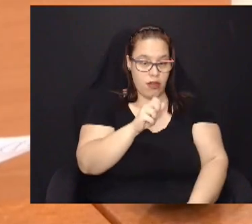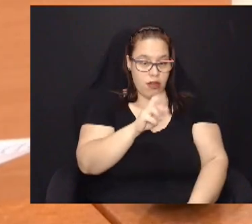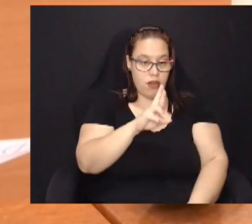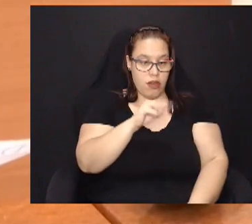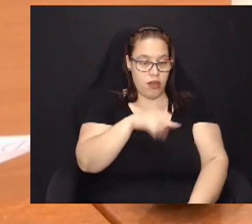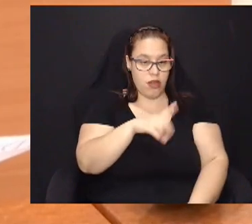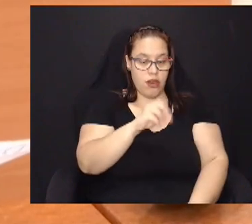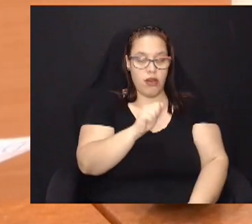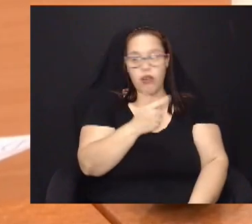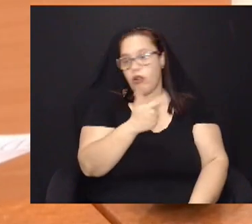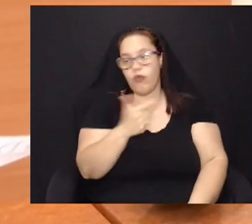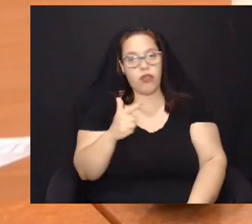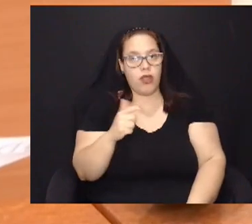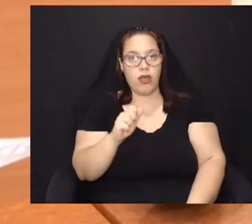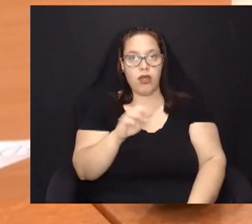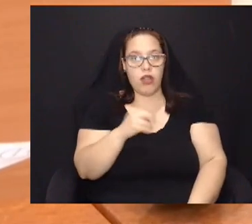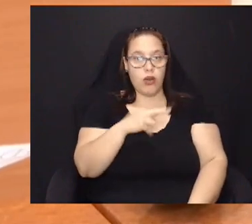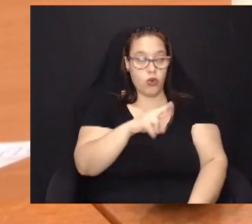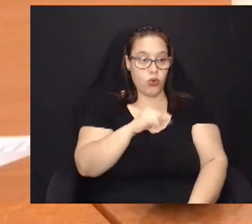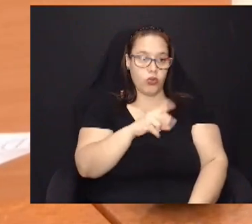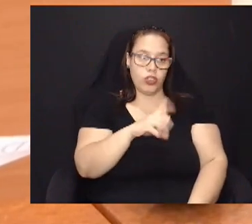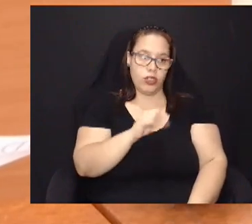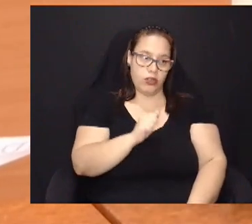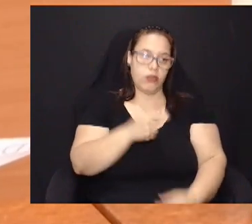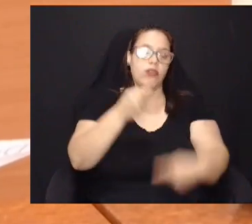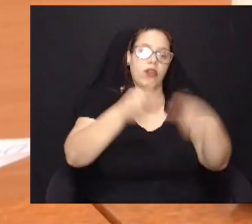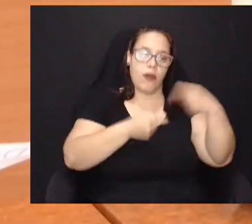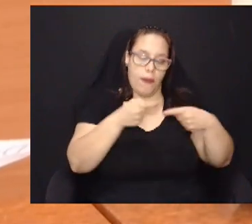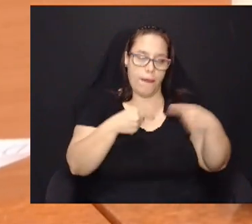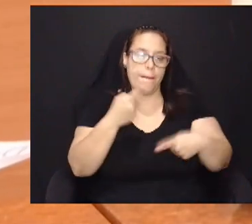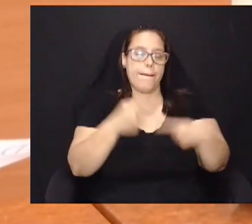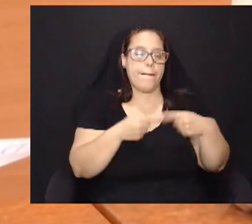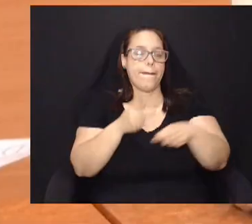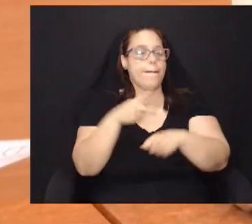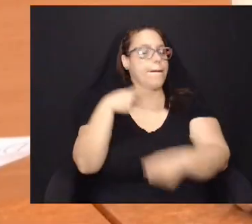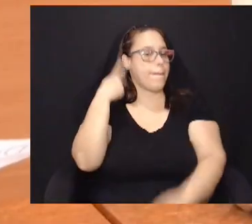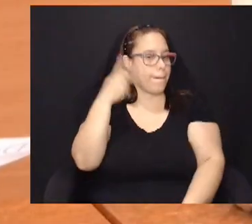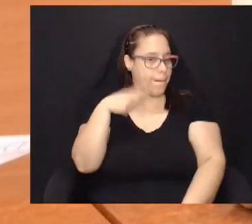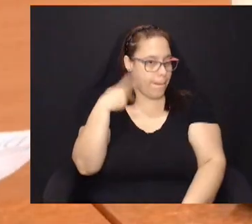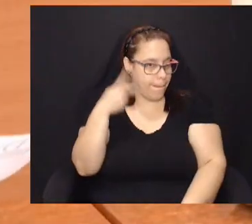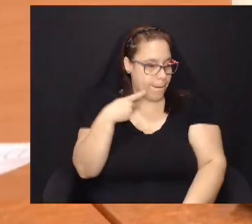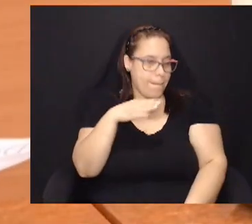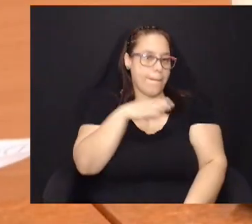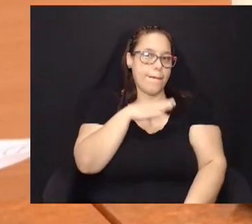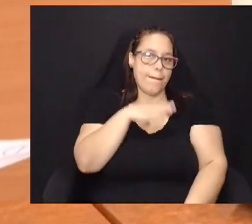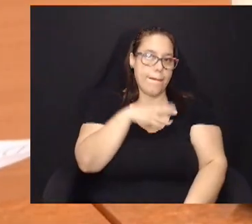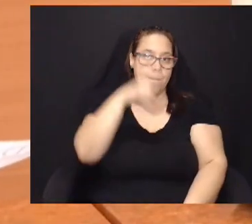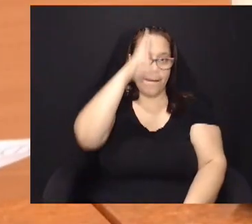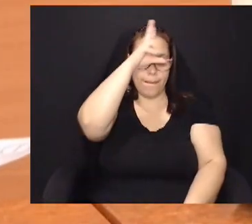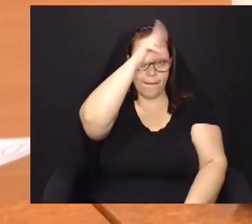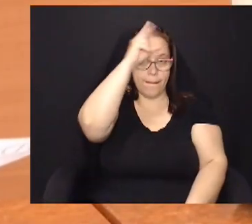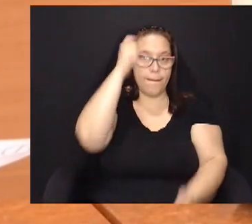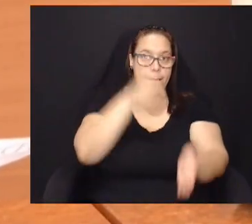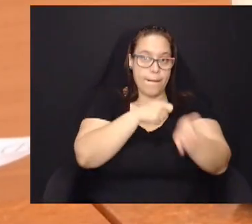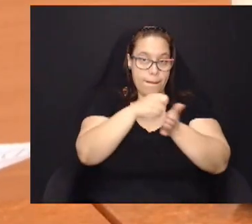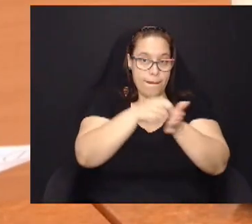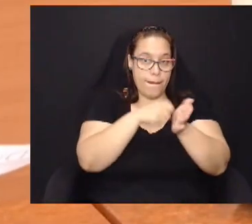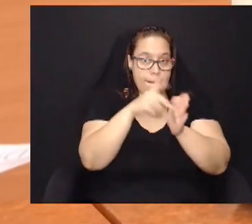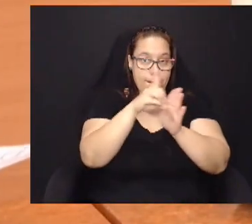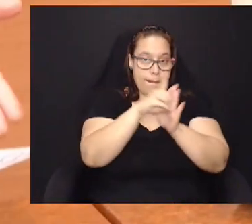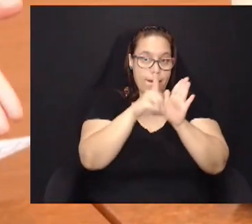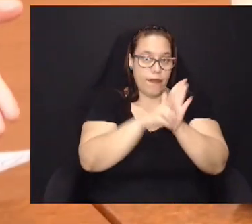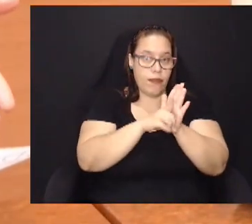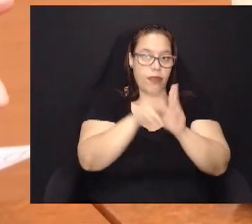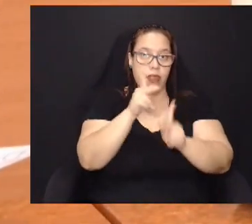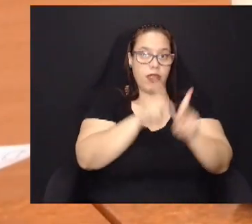Então, foi isso que o jurídico discutiu com a gente, a Procuradoria do município, até para o prefeito assinar o decreto, a população